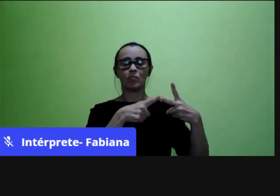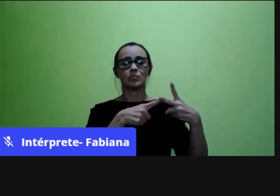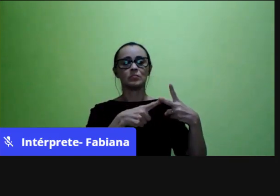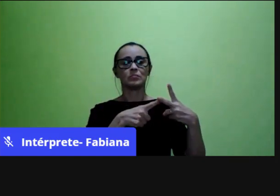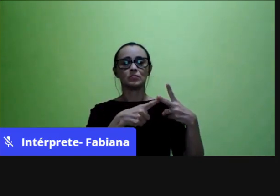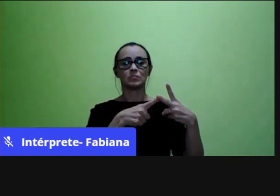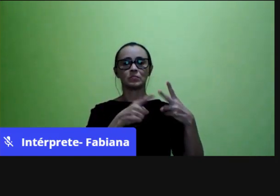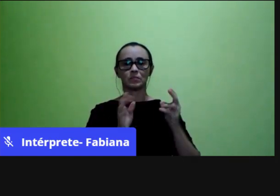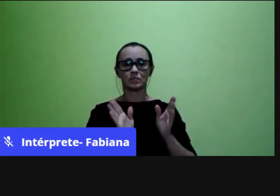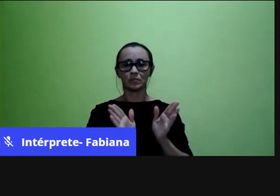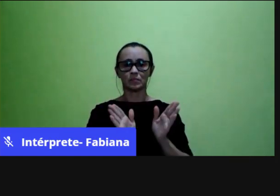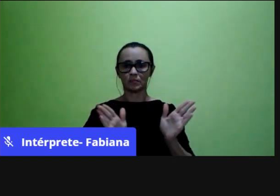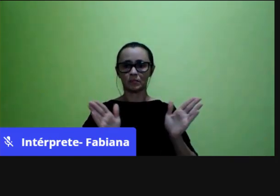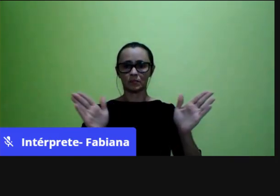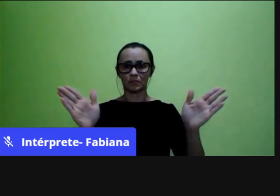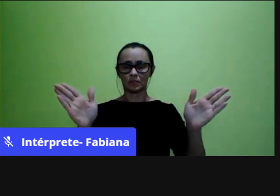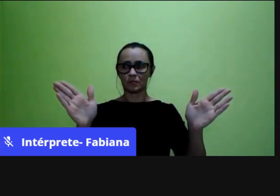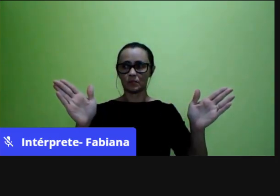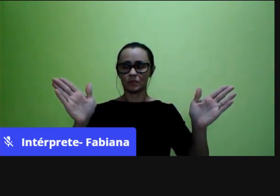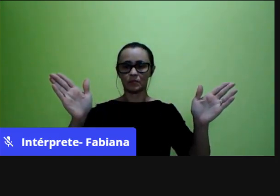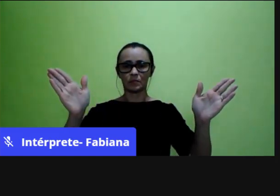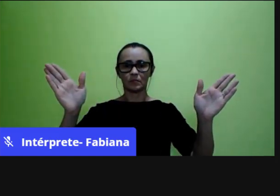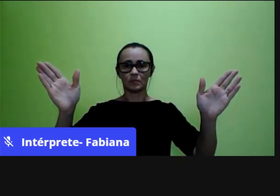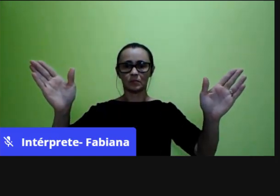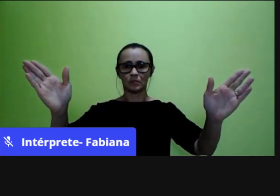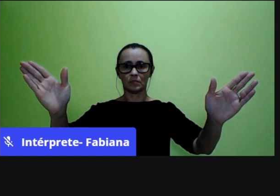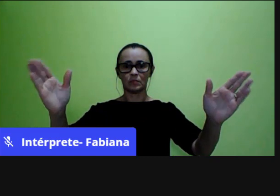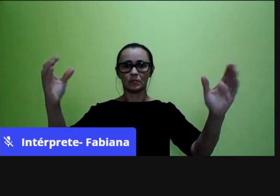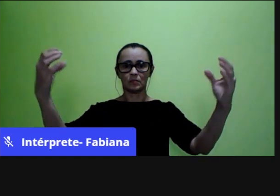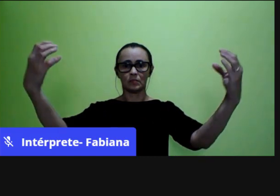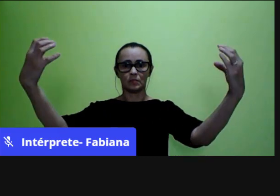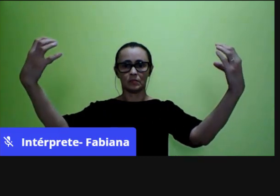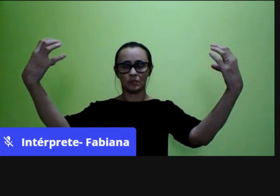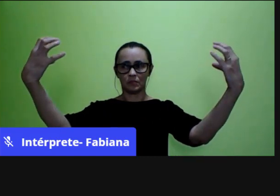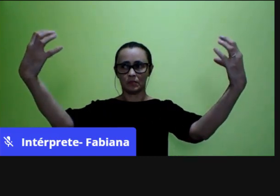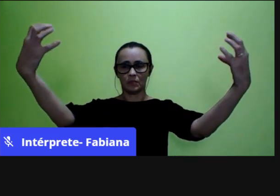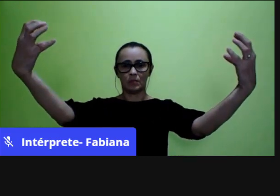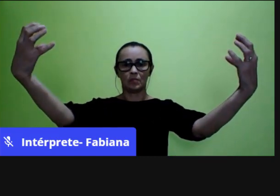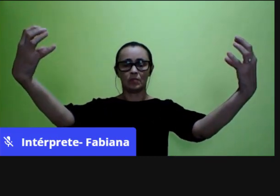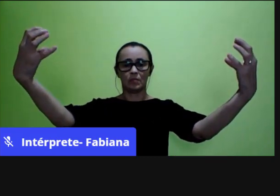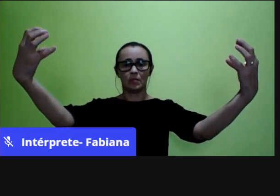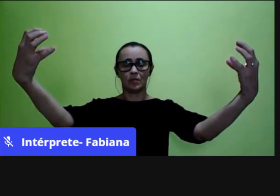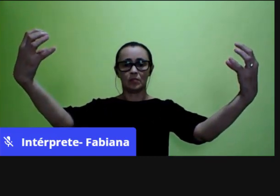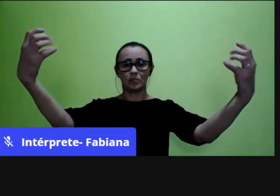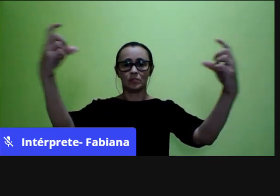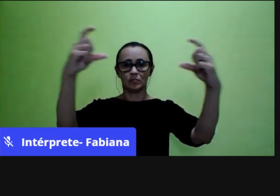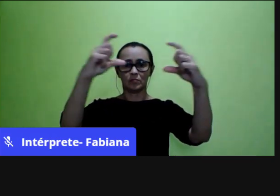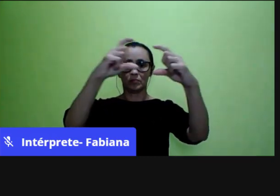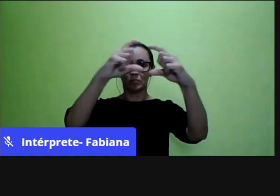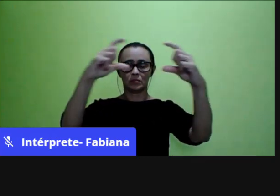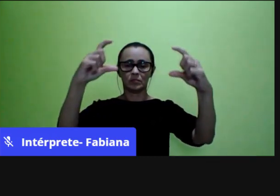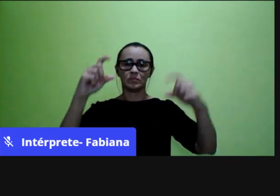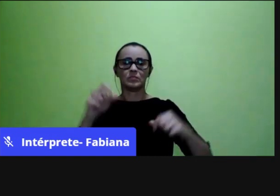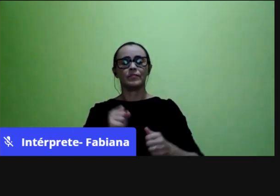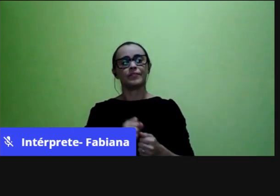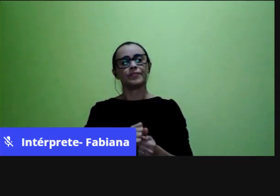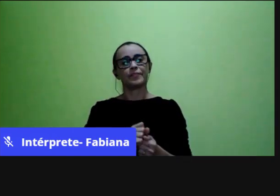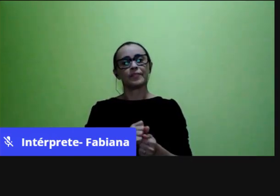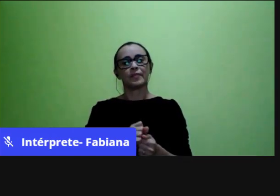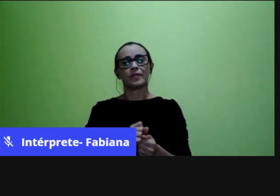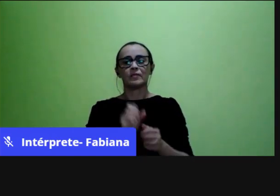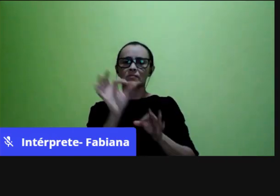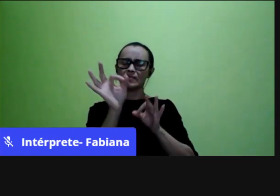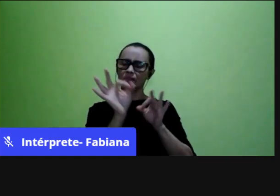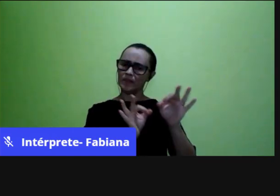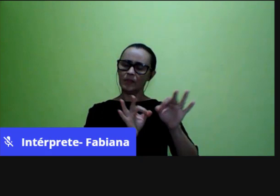minha diagonal, lá perto da onde está a minha câmera, certo? E aí você vai fazendo o teste, ó, você vai